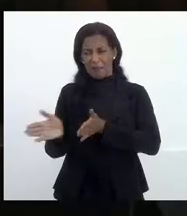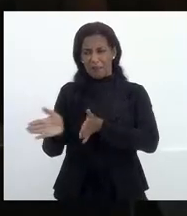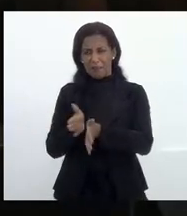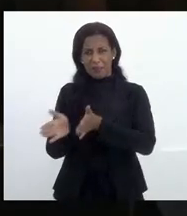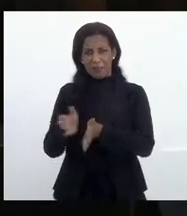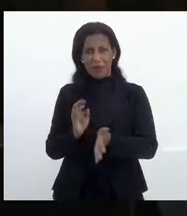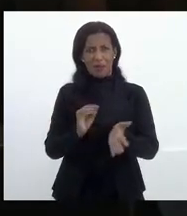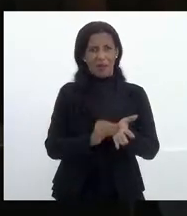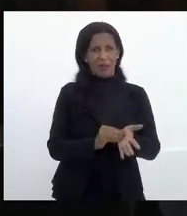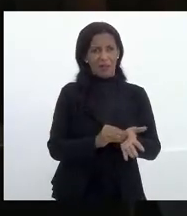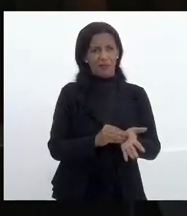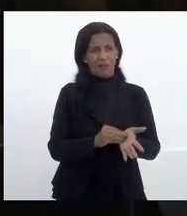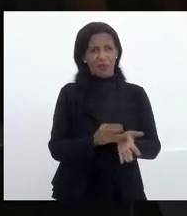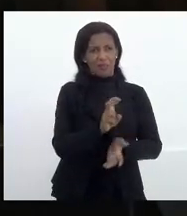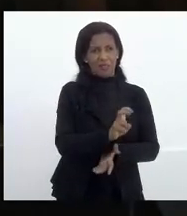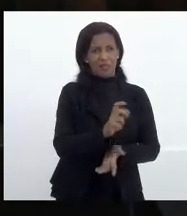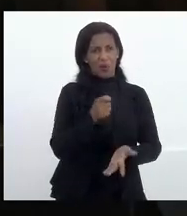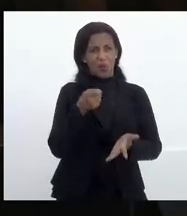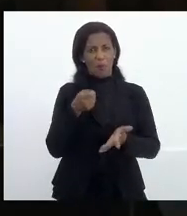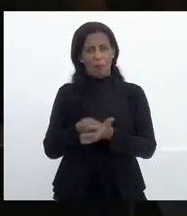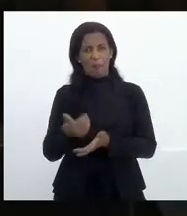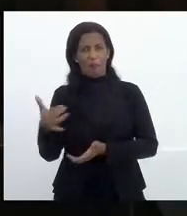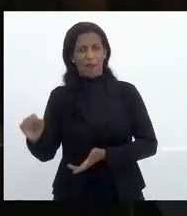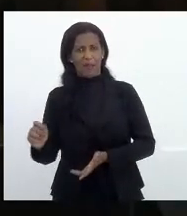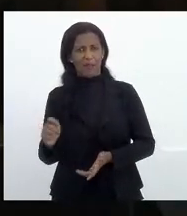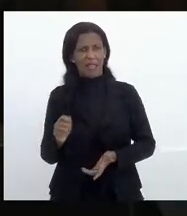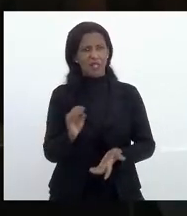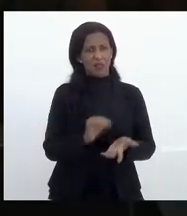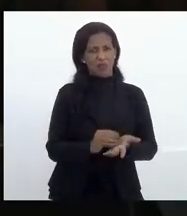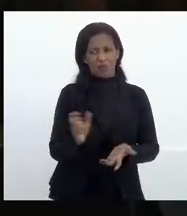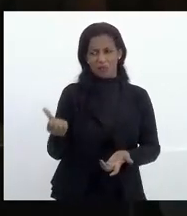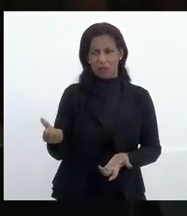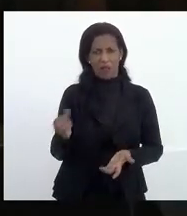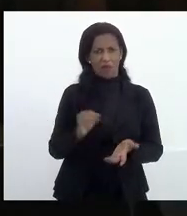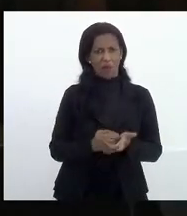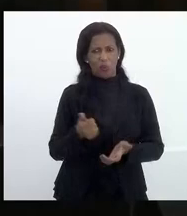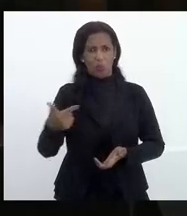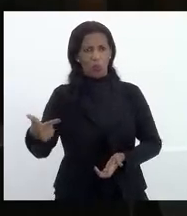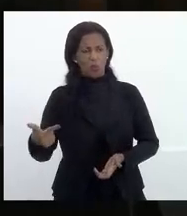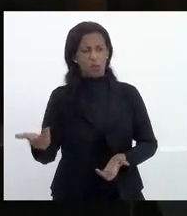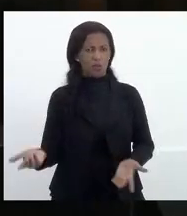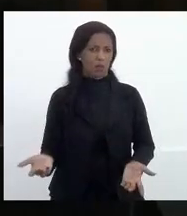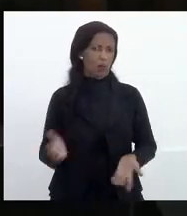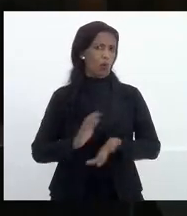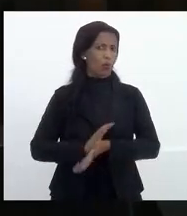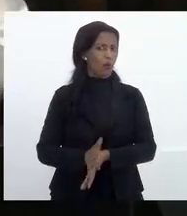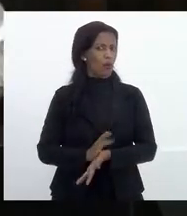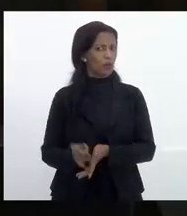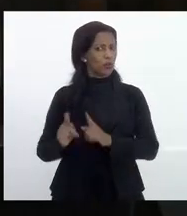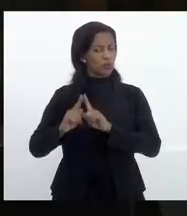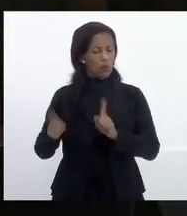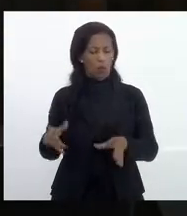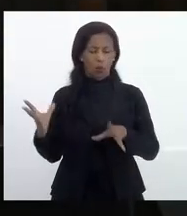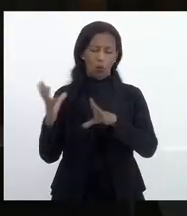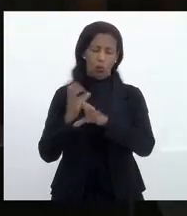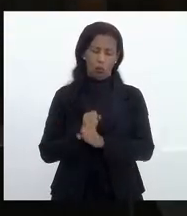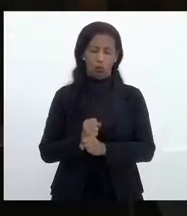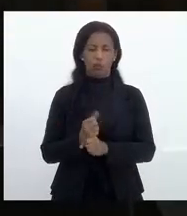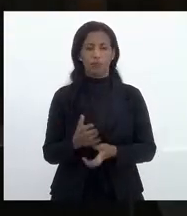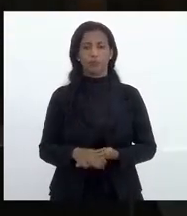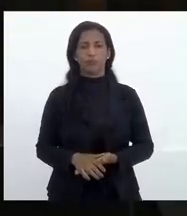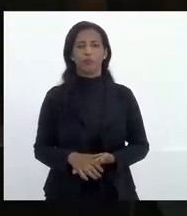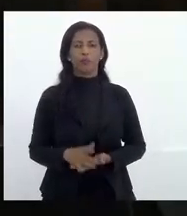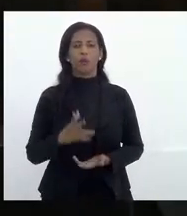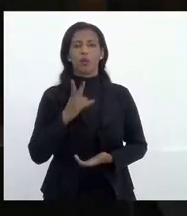Falta seis vai trabalhar doze Isso é uma covardia com servidor público então eu concluo